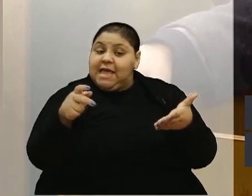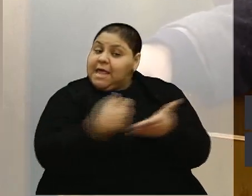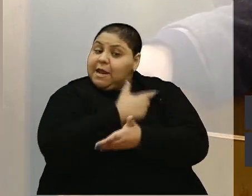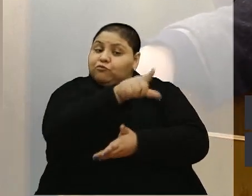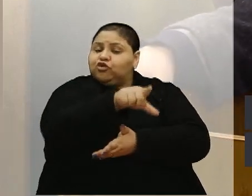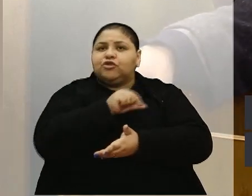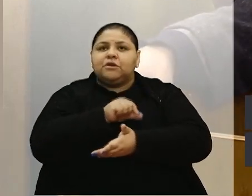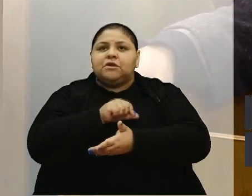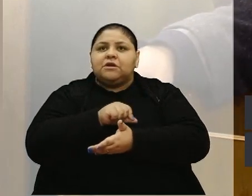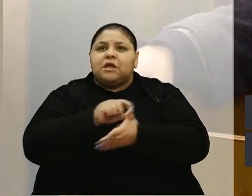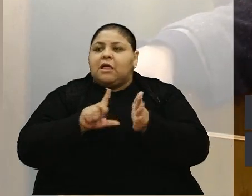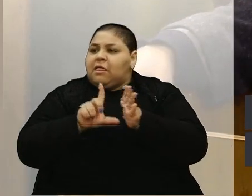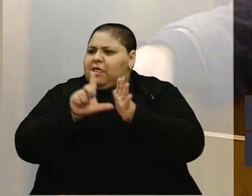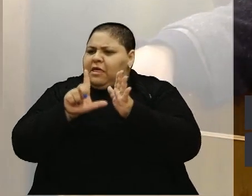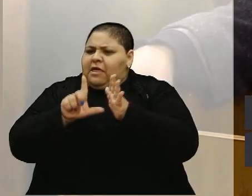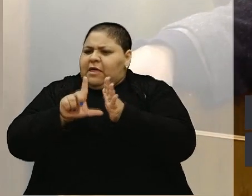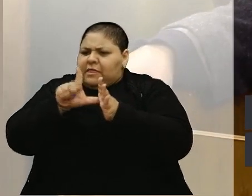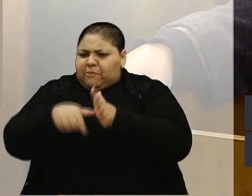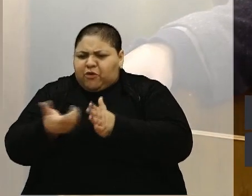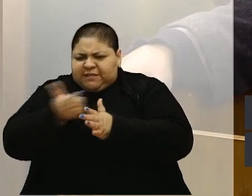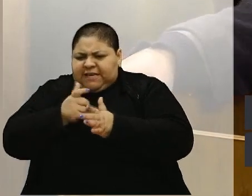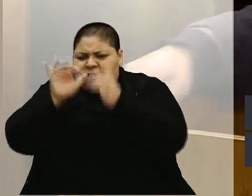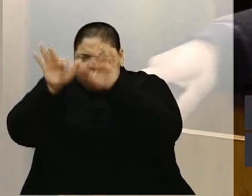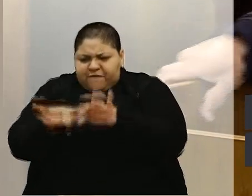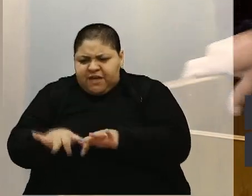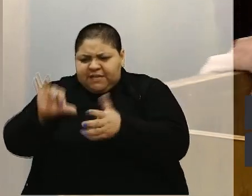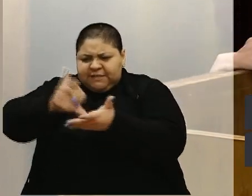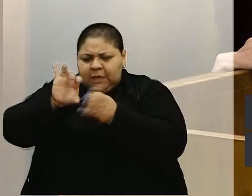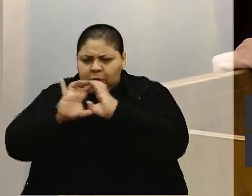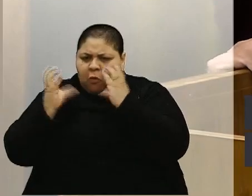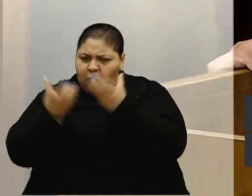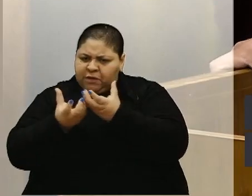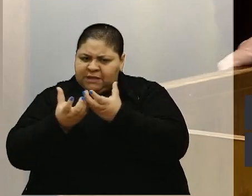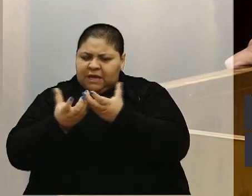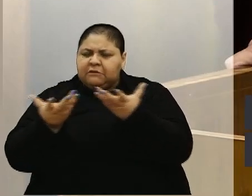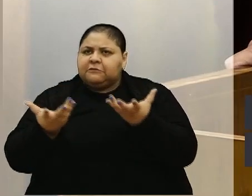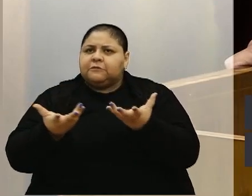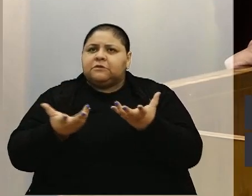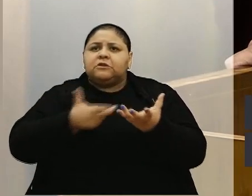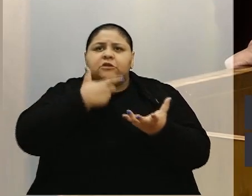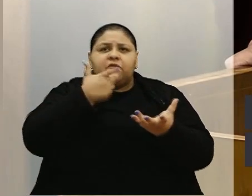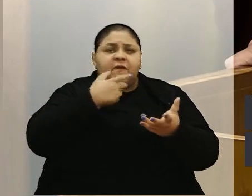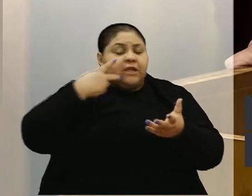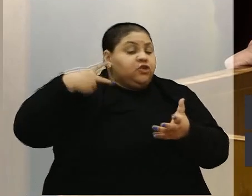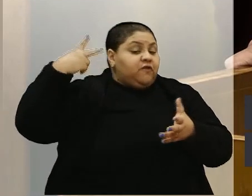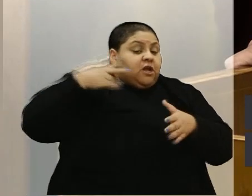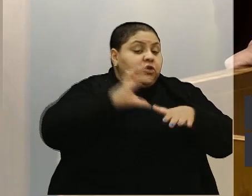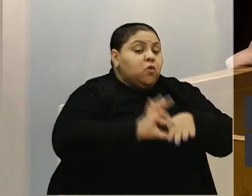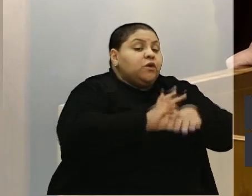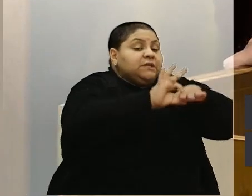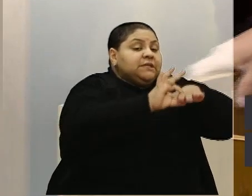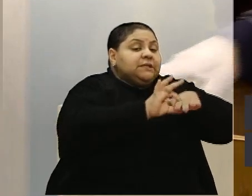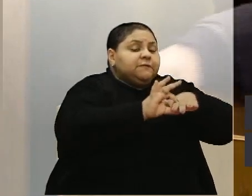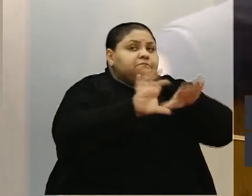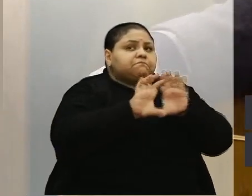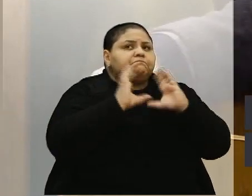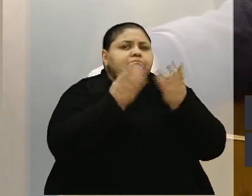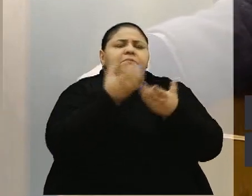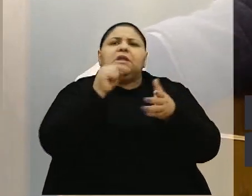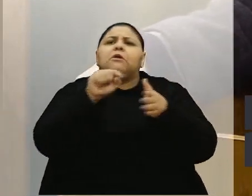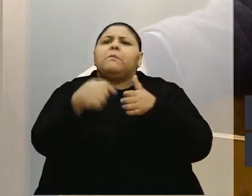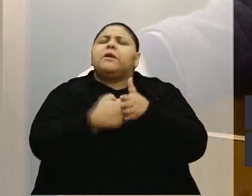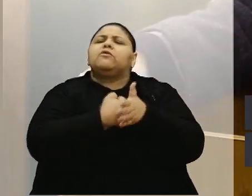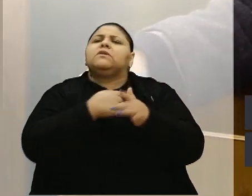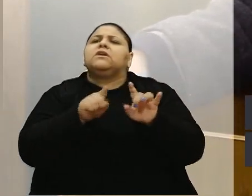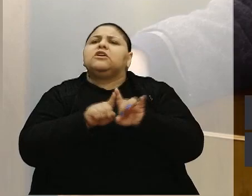queria destruir o centro comunitário. Mas eu falei de vereadores e líder comunitário. Até perguntaram para mim: mas